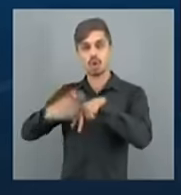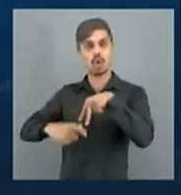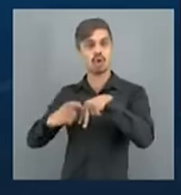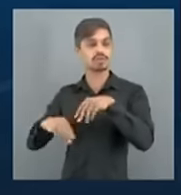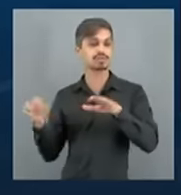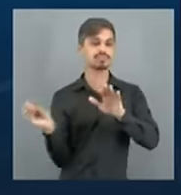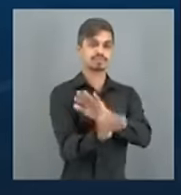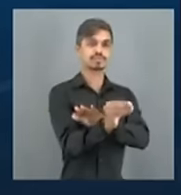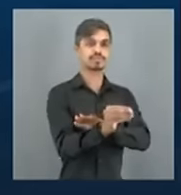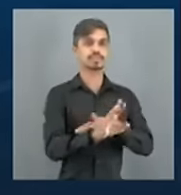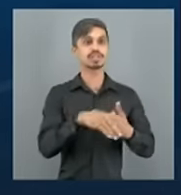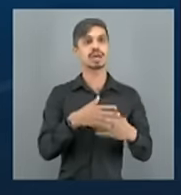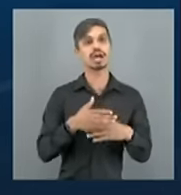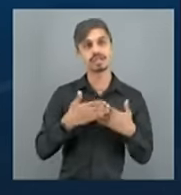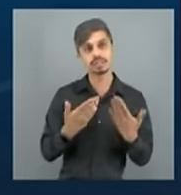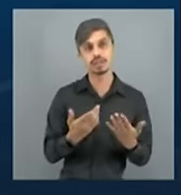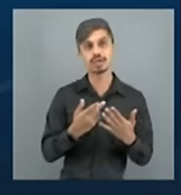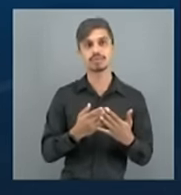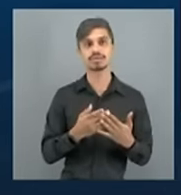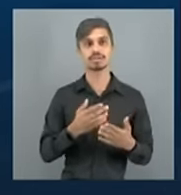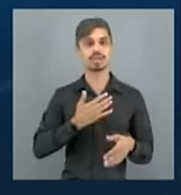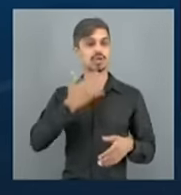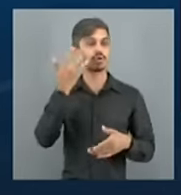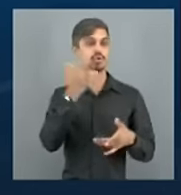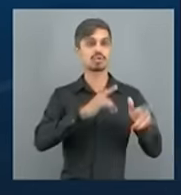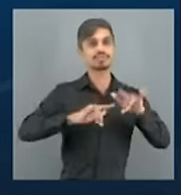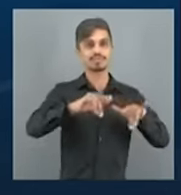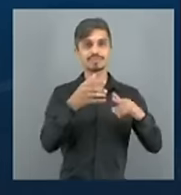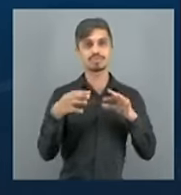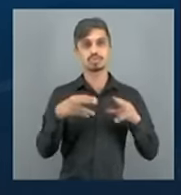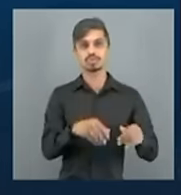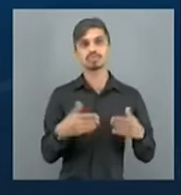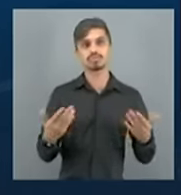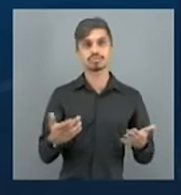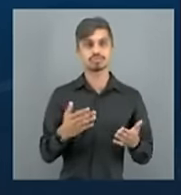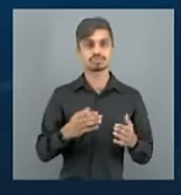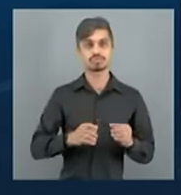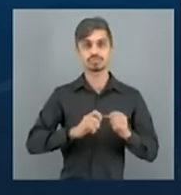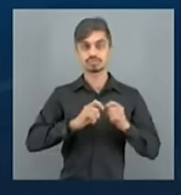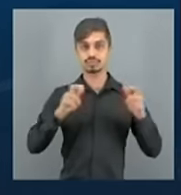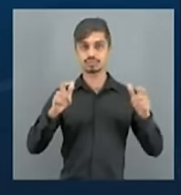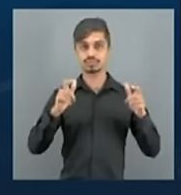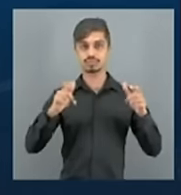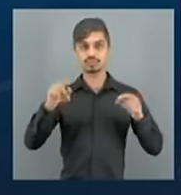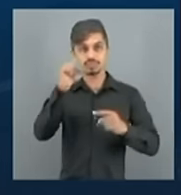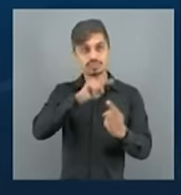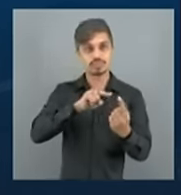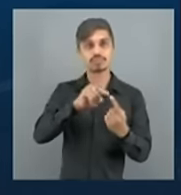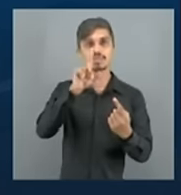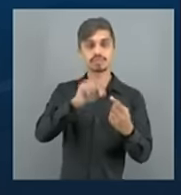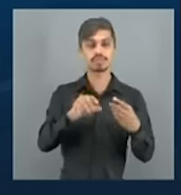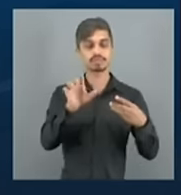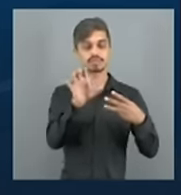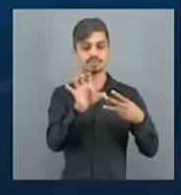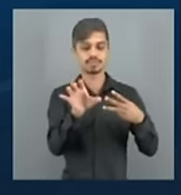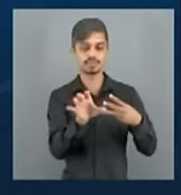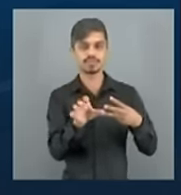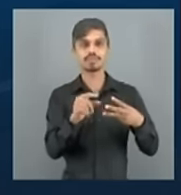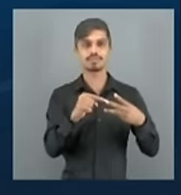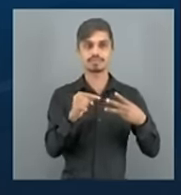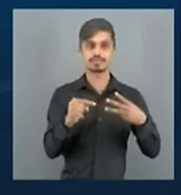meus atletas, automaticamente eu faço acontecer. Então, o maior alvo hoje são exatamente os clubes pequenos.